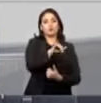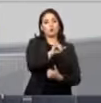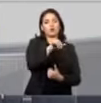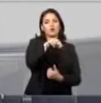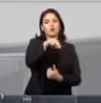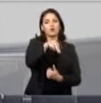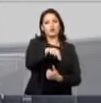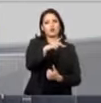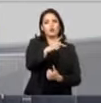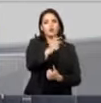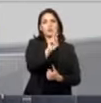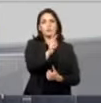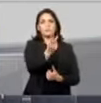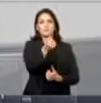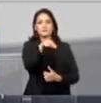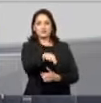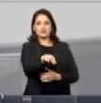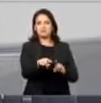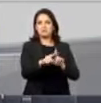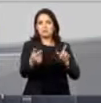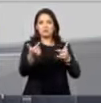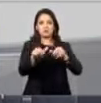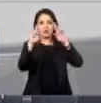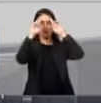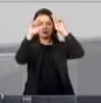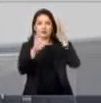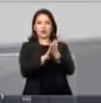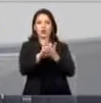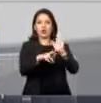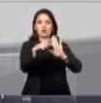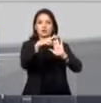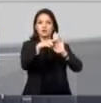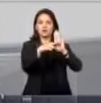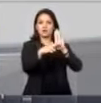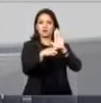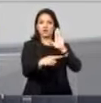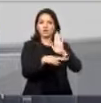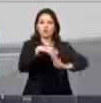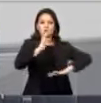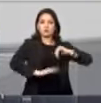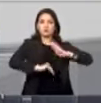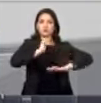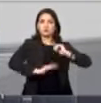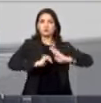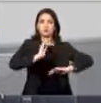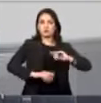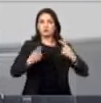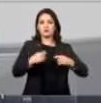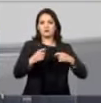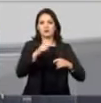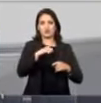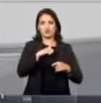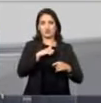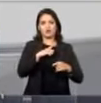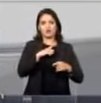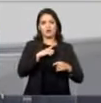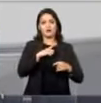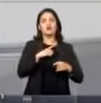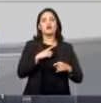IFAM, sem o cumprimento dos critérios de qualificação que o cargo exige, expondo os princípios